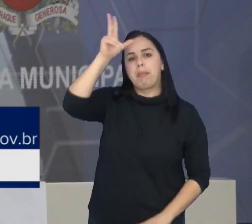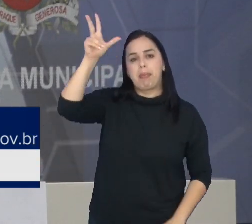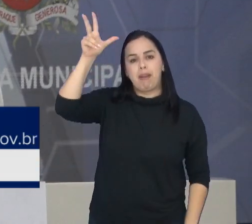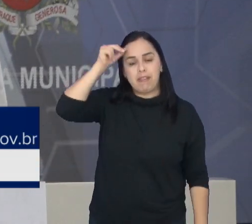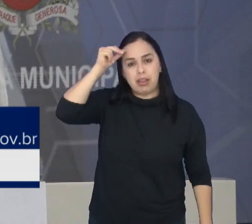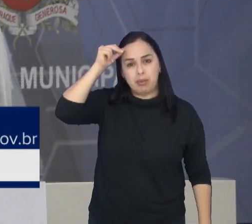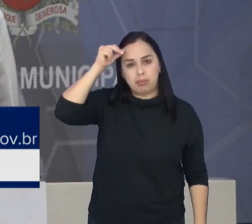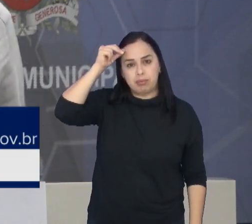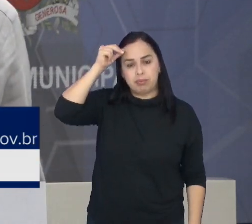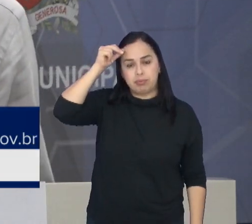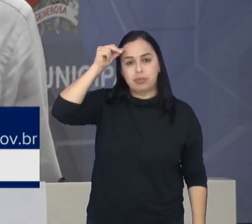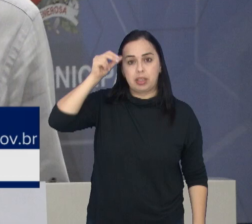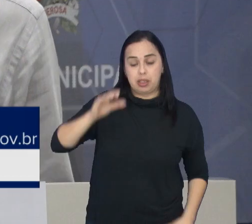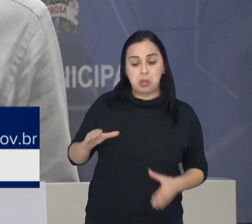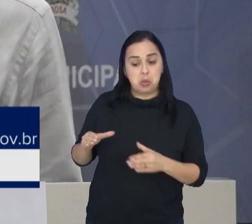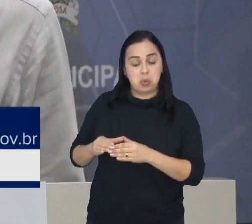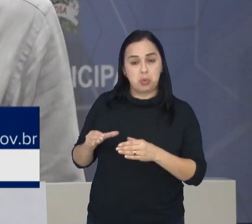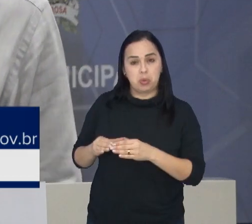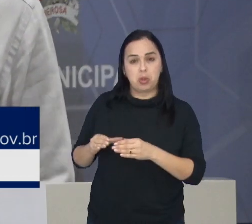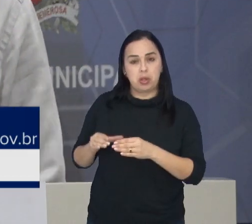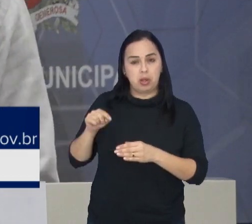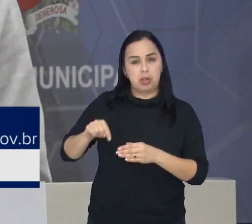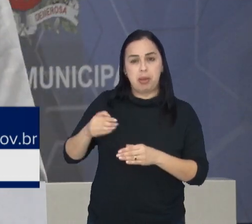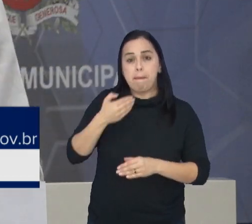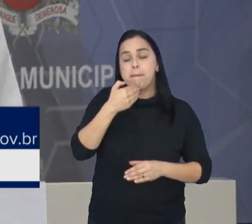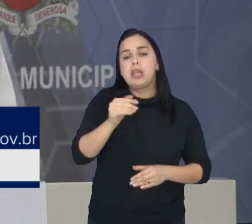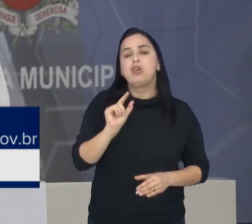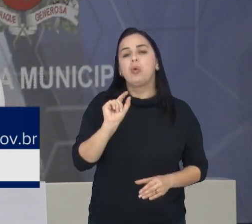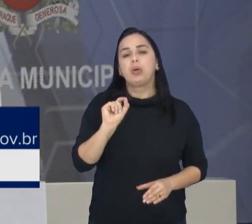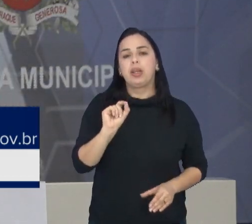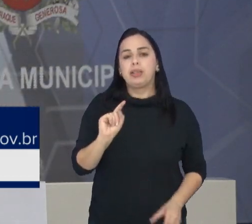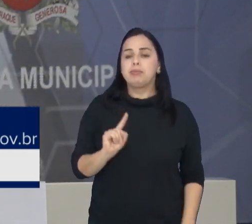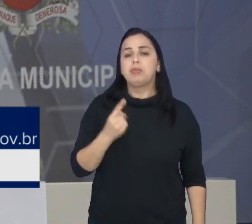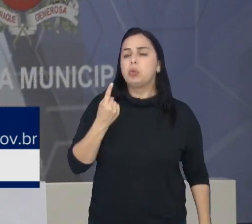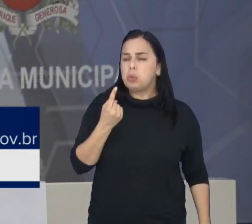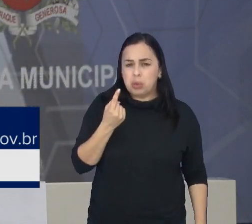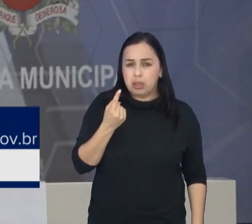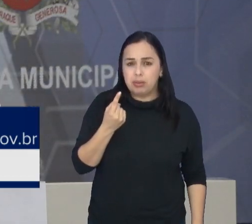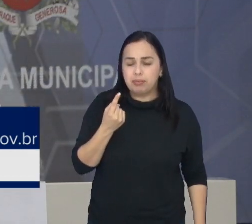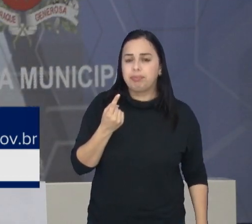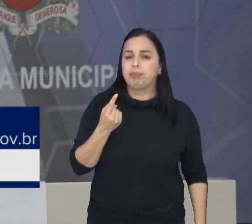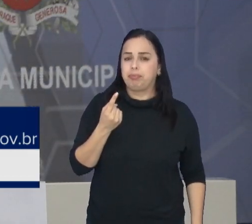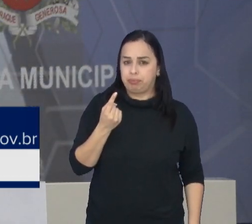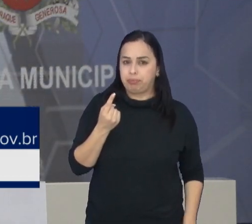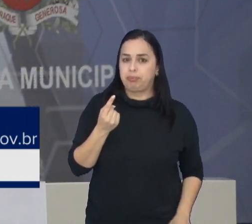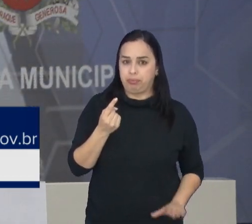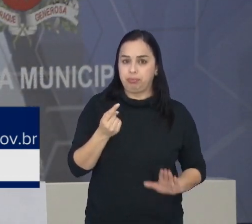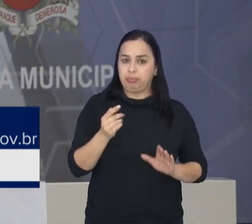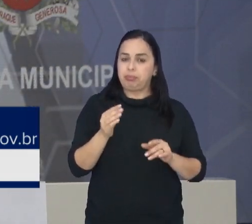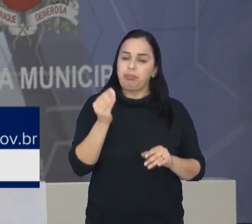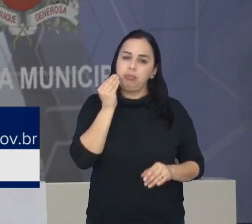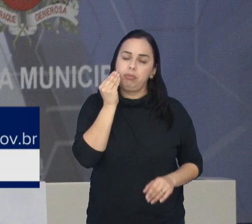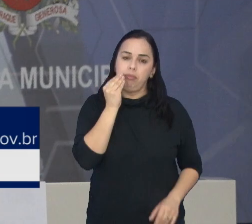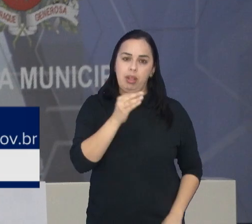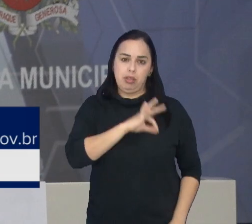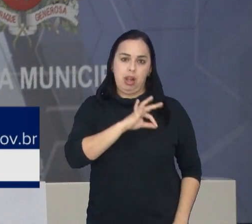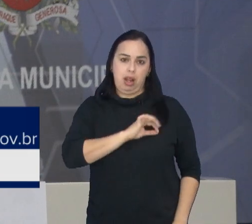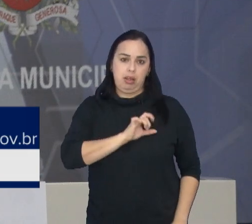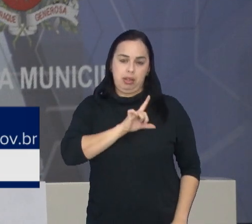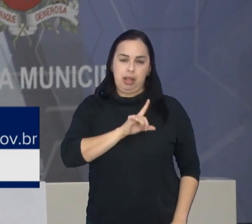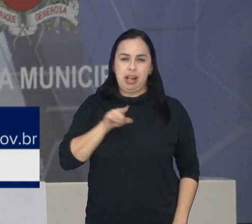E um dos pedidos dos GCMs era, além da melhoria salarial, que eles